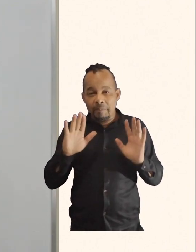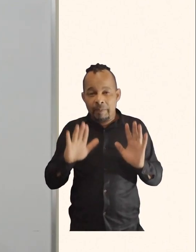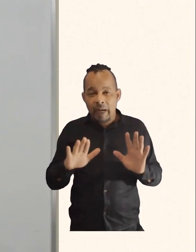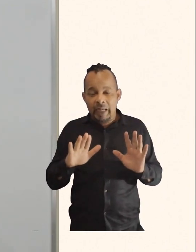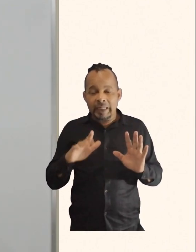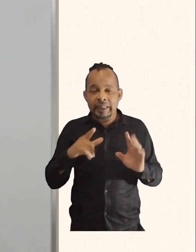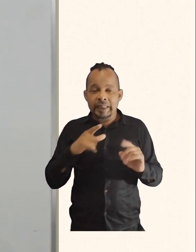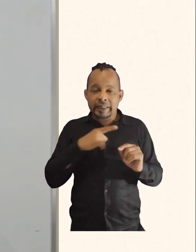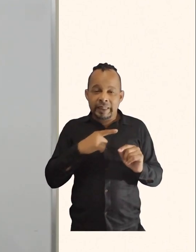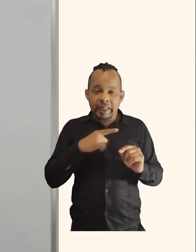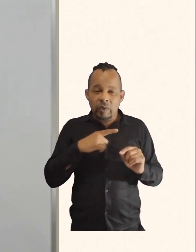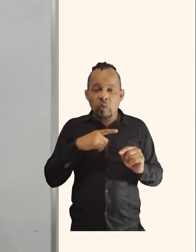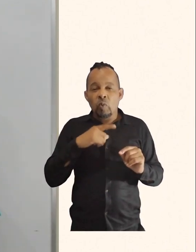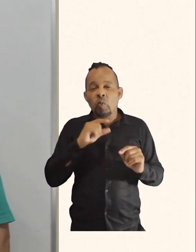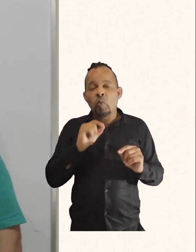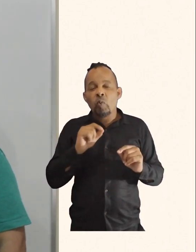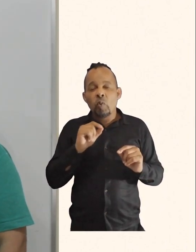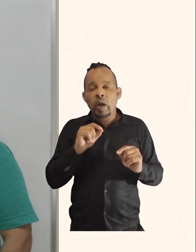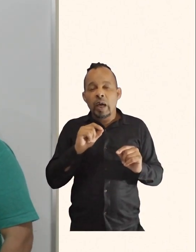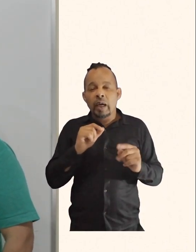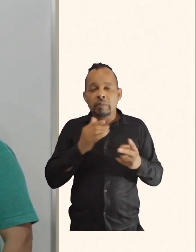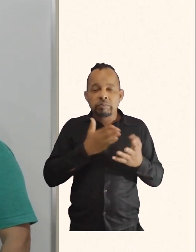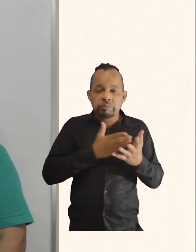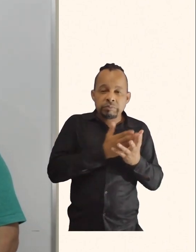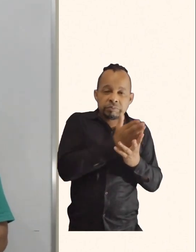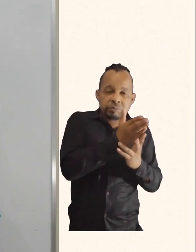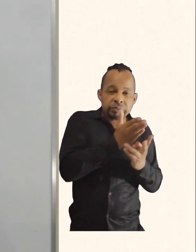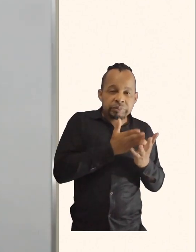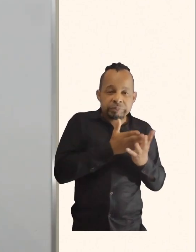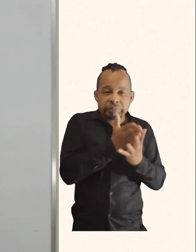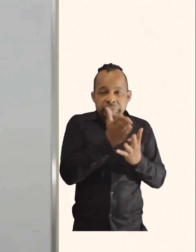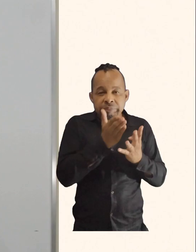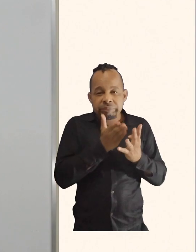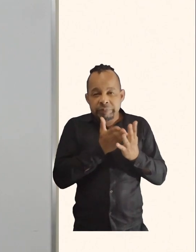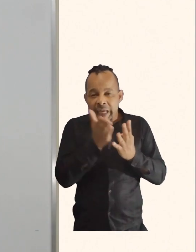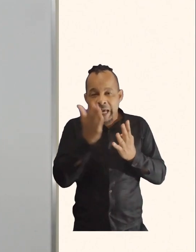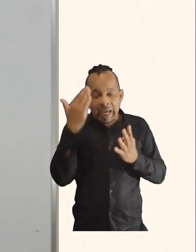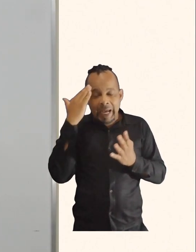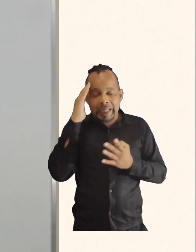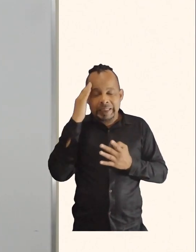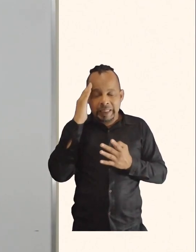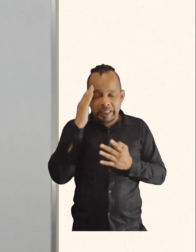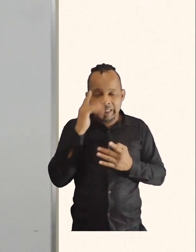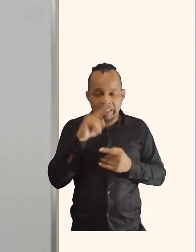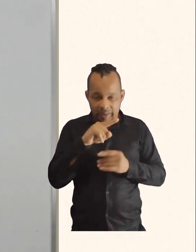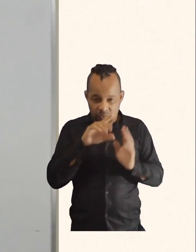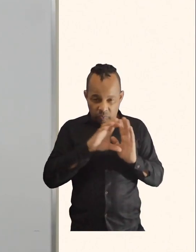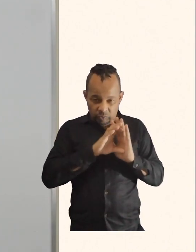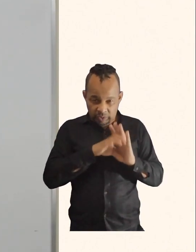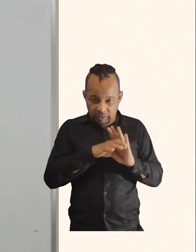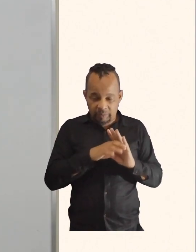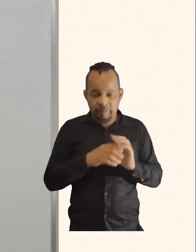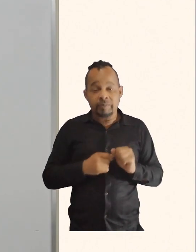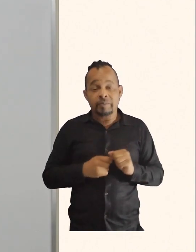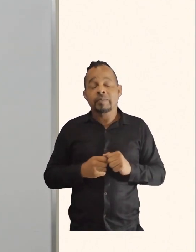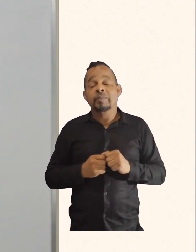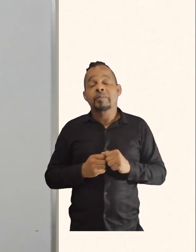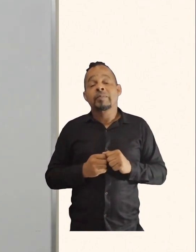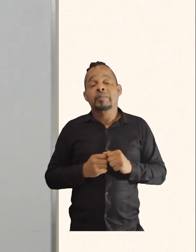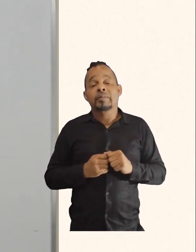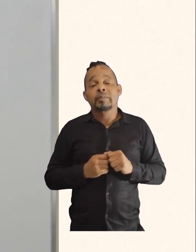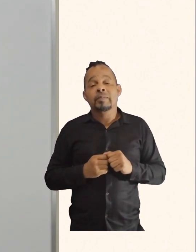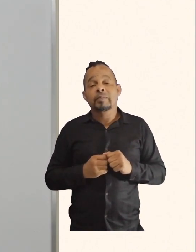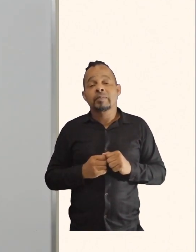e assim tenha mais de uma opção para entender estes conceitos. Bacana? Muito bem.